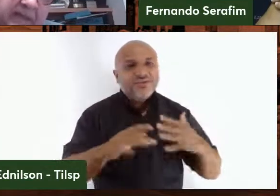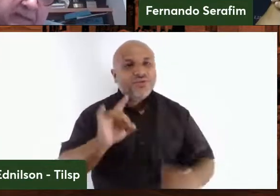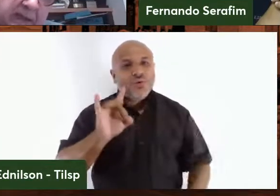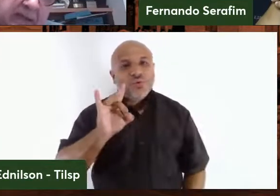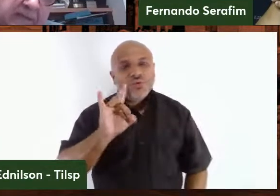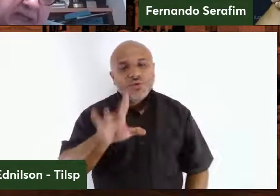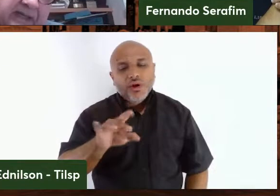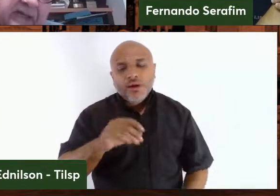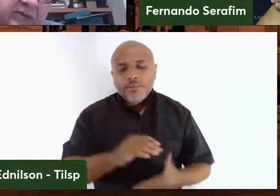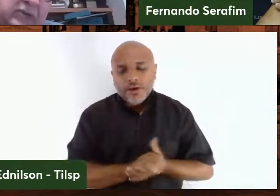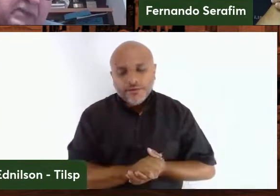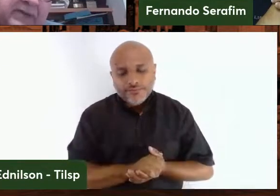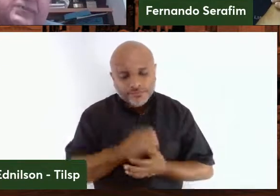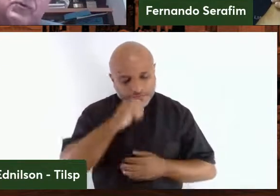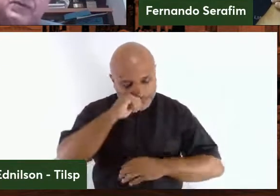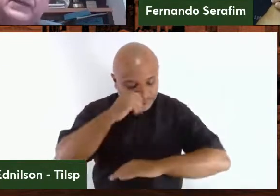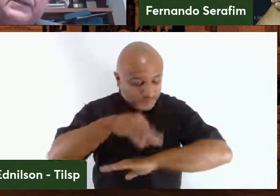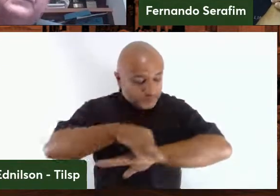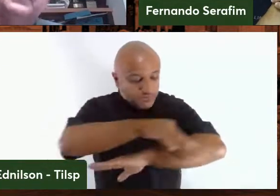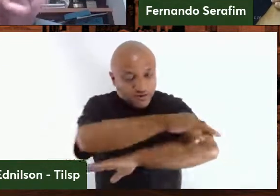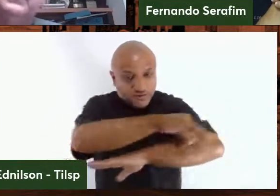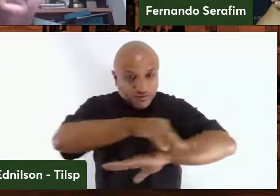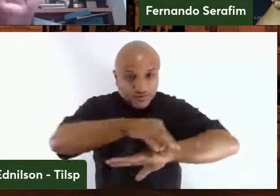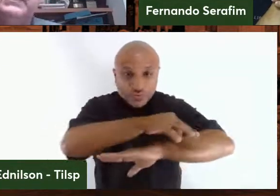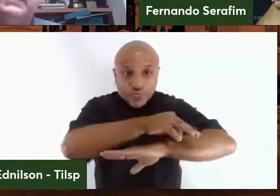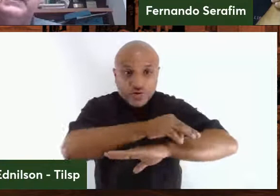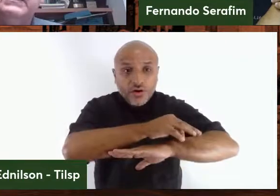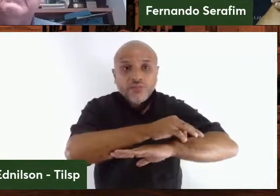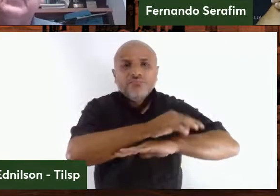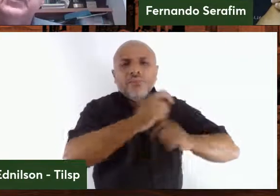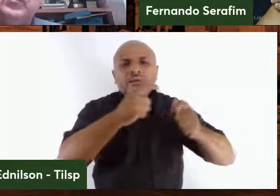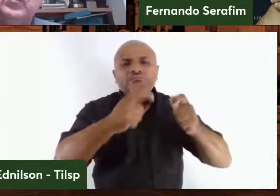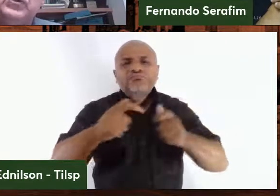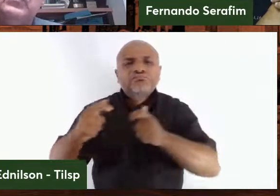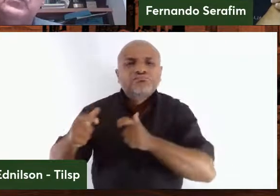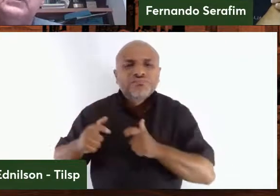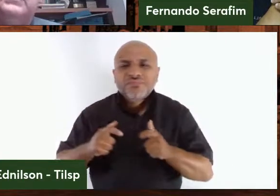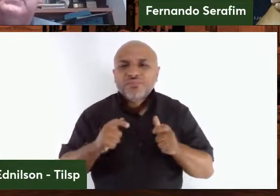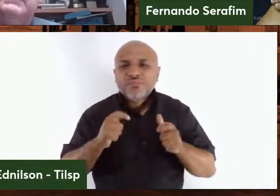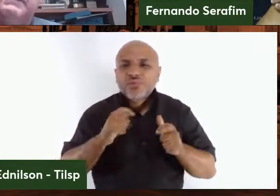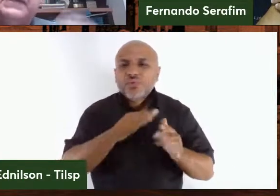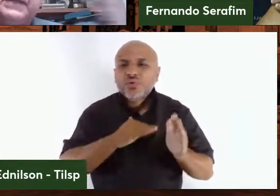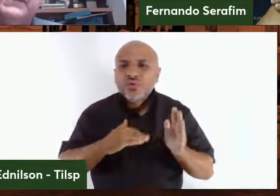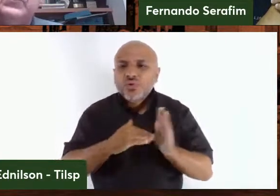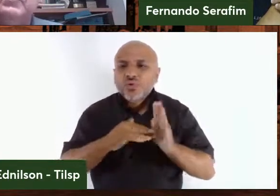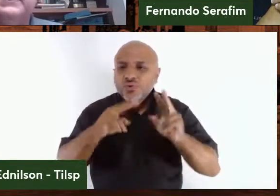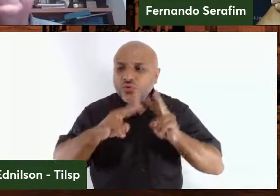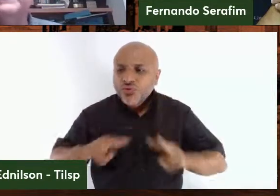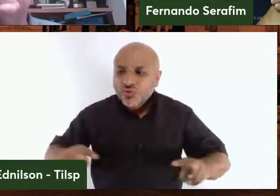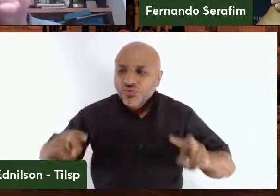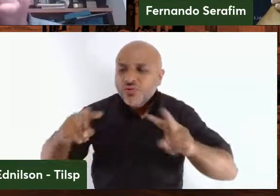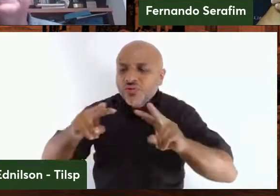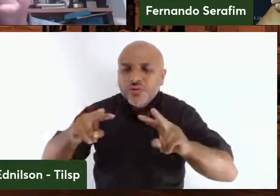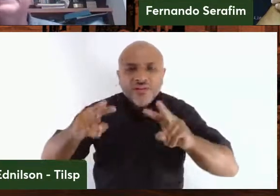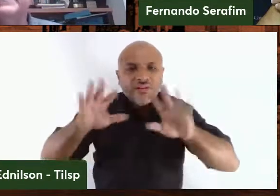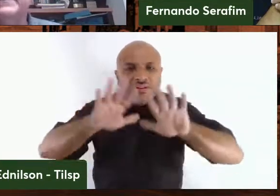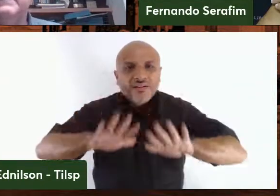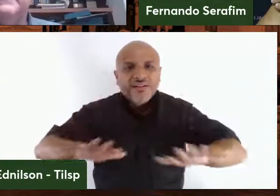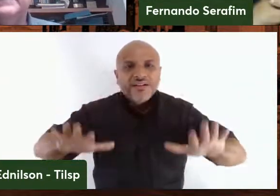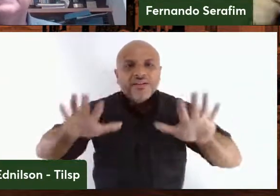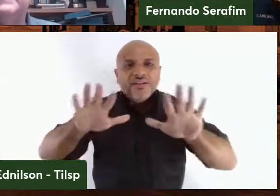para a arquitetura, mas para o urbanismo, né, para o entorno, para a paisagem urbana, quer